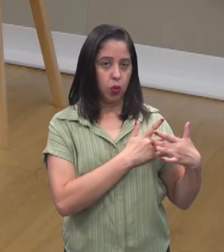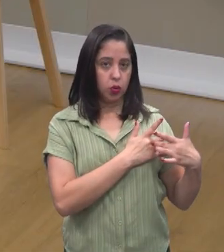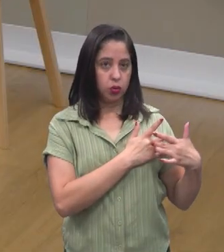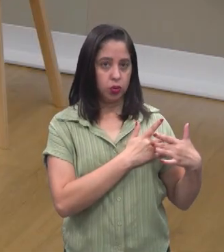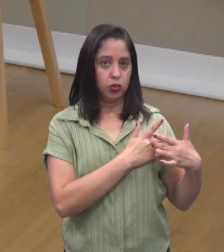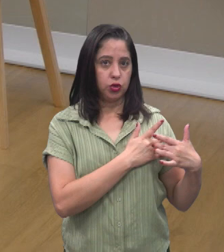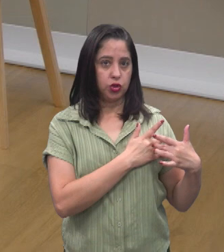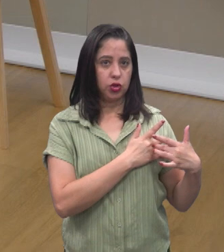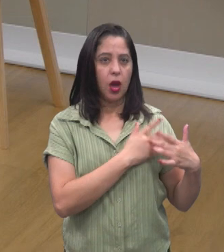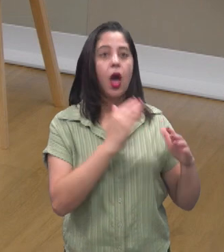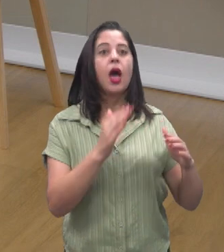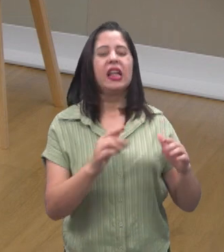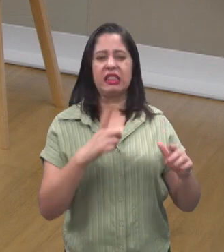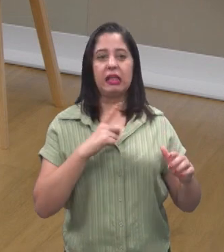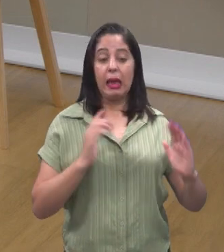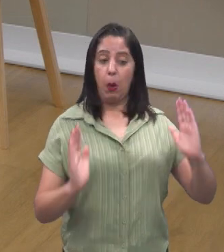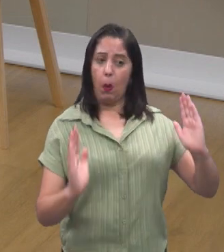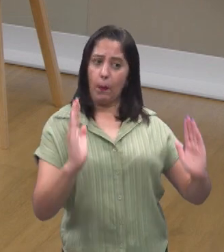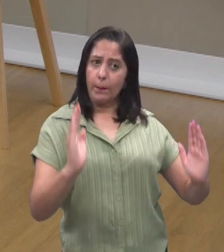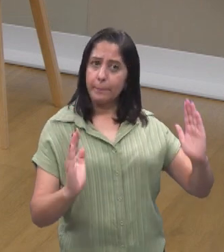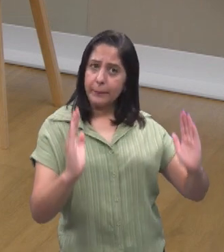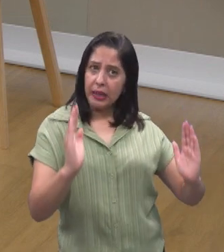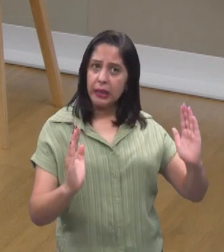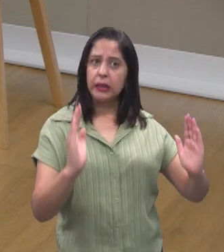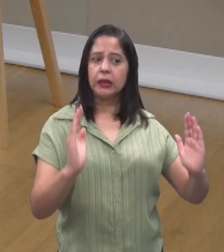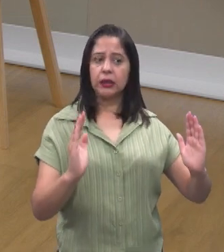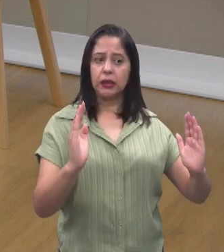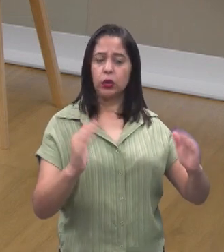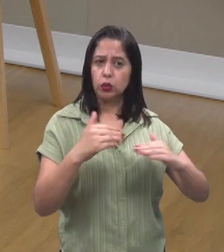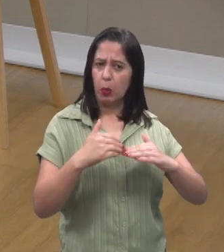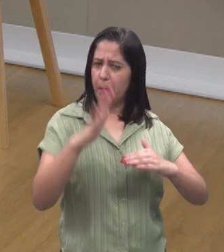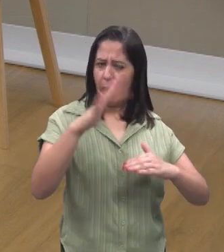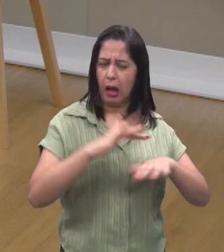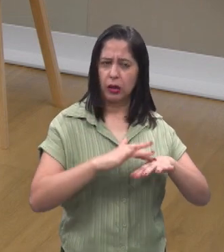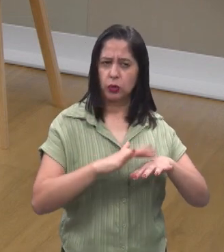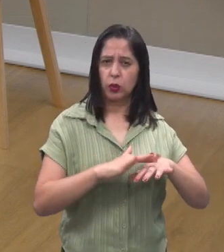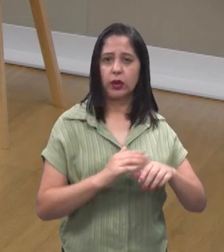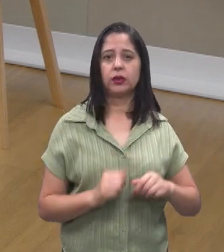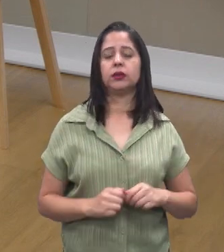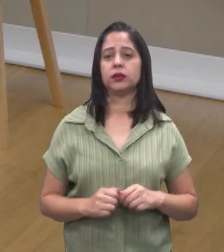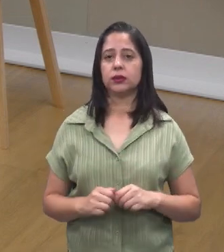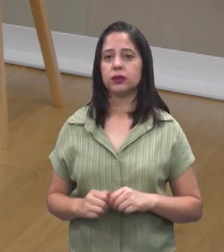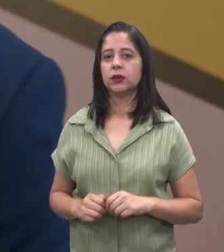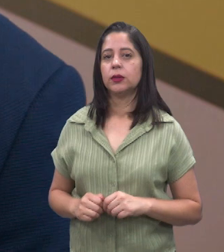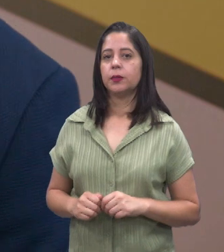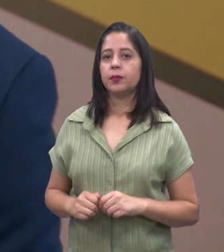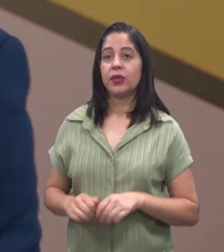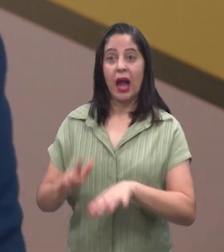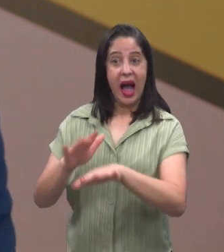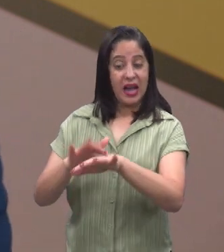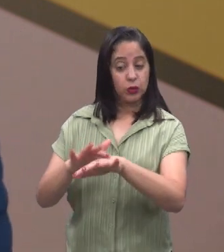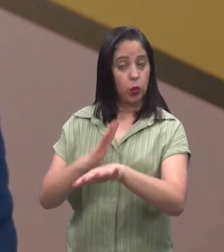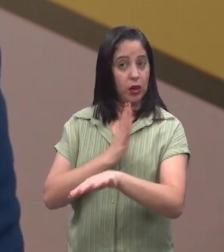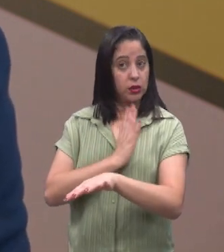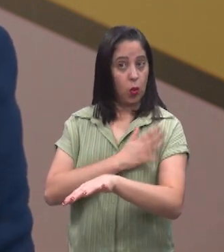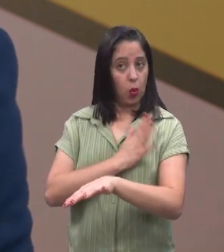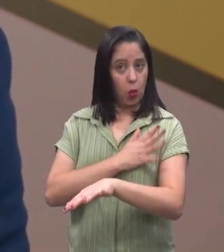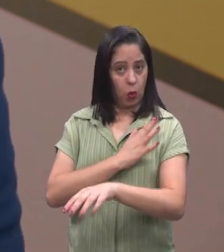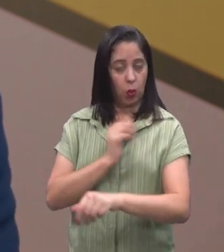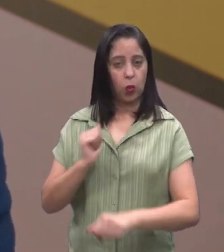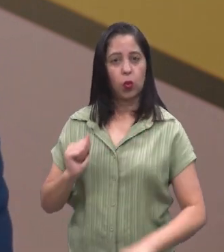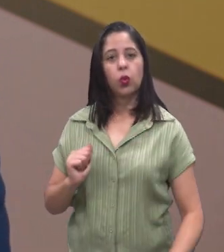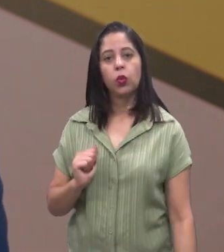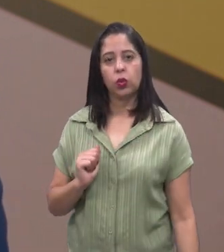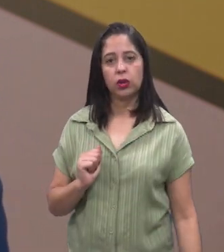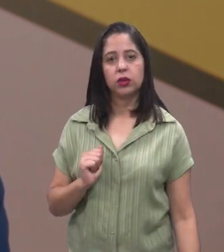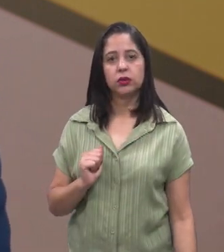para ter doenças relacionadas ao coração ou pode afetar qualquer faixa etária? As doenças cardiovasculares, aí,